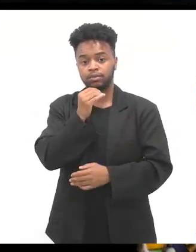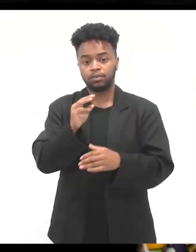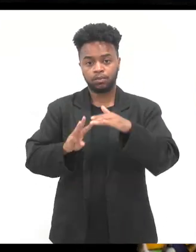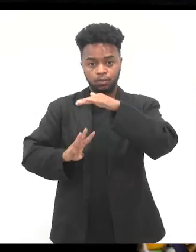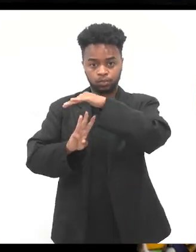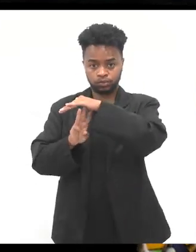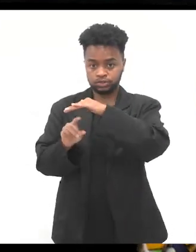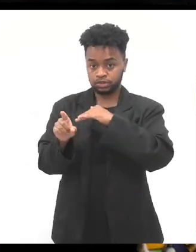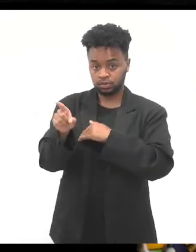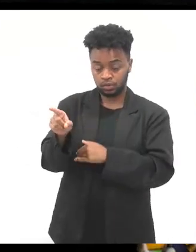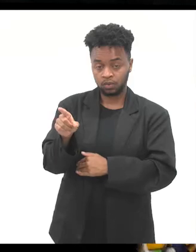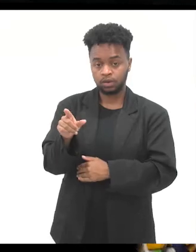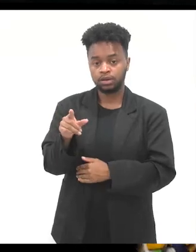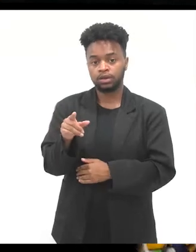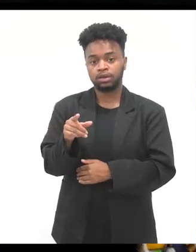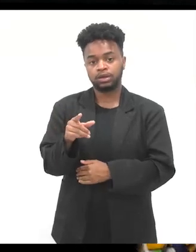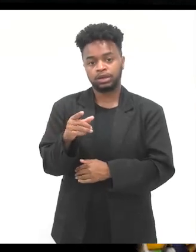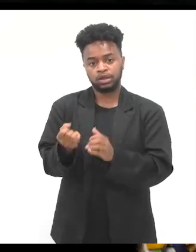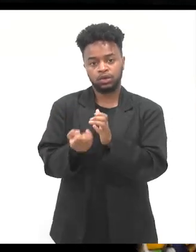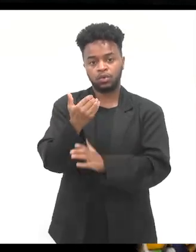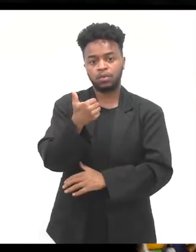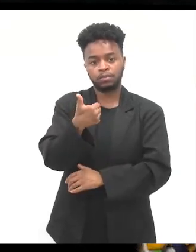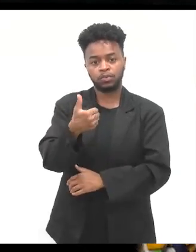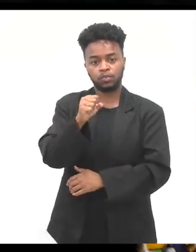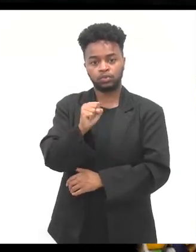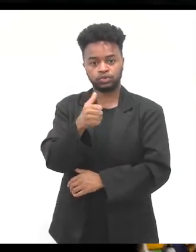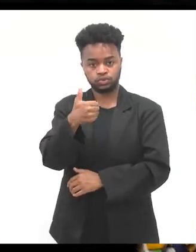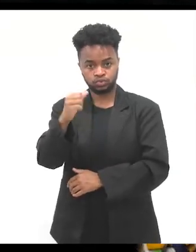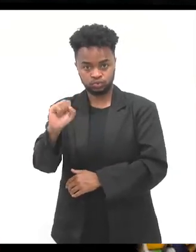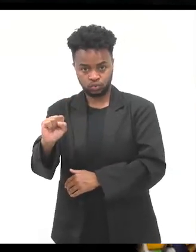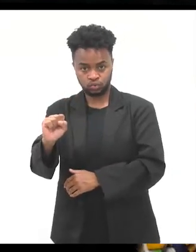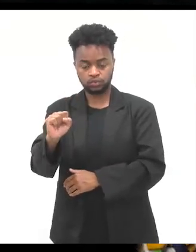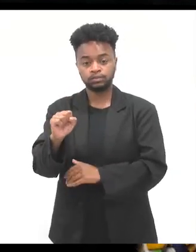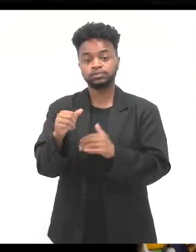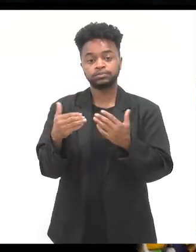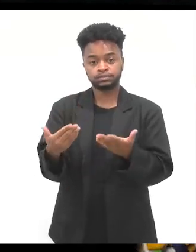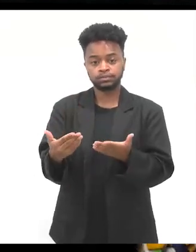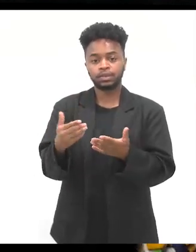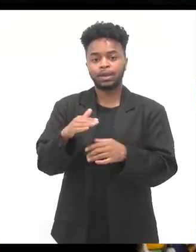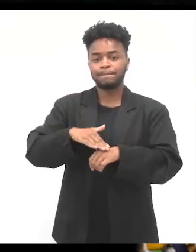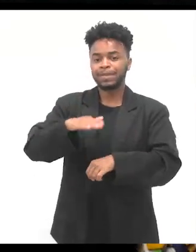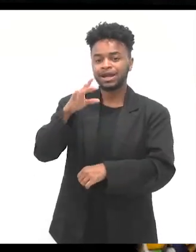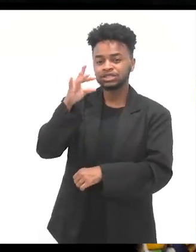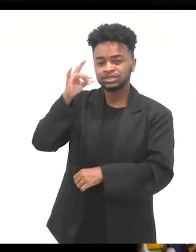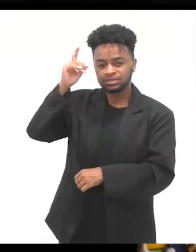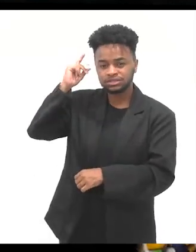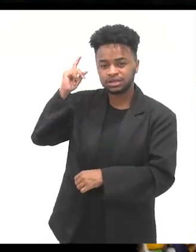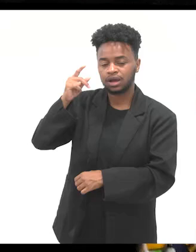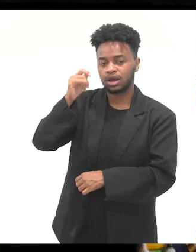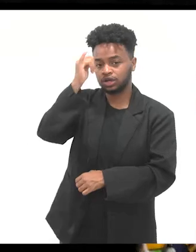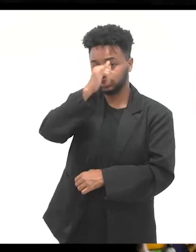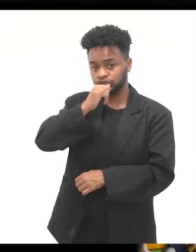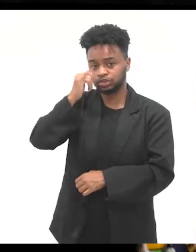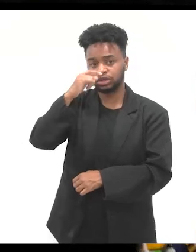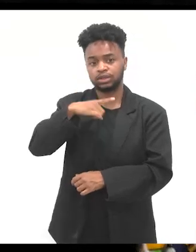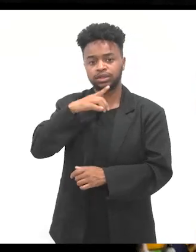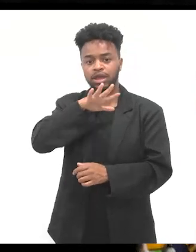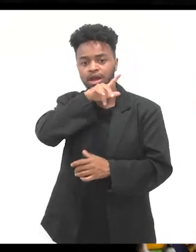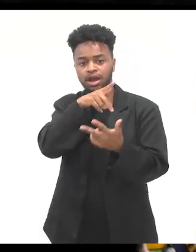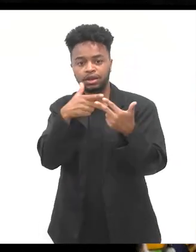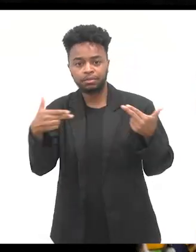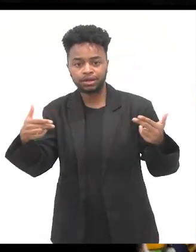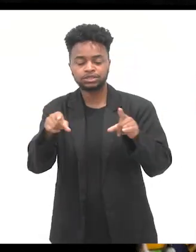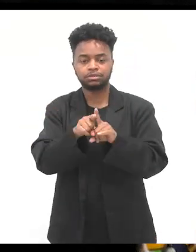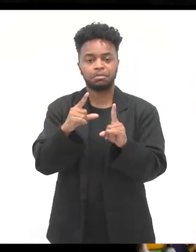Museu Nacional, né, o Museu Nacional foi fundado em 1818, né, são as coleções mais antigas que temos de animais e